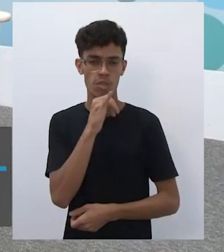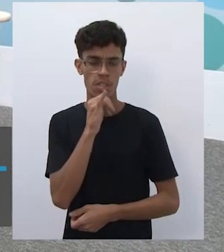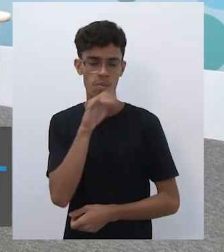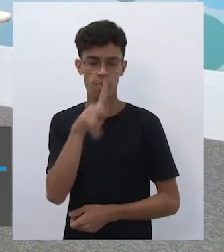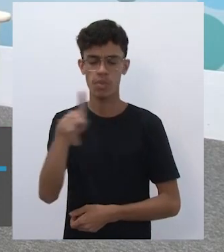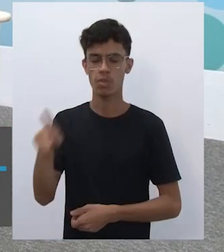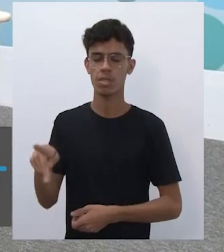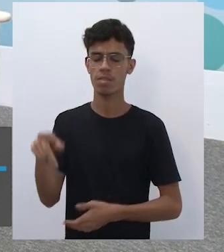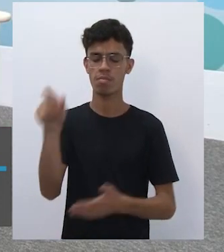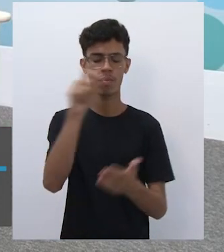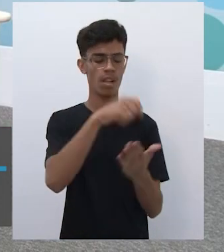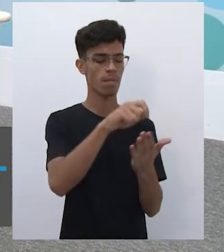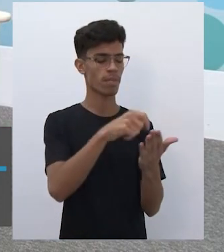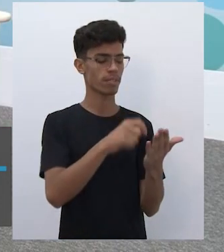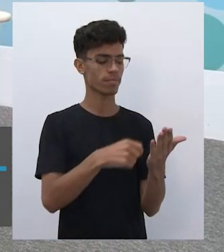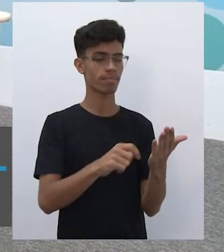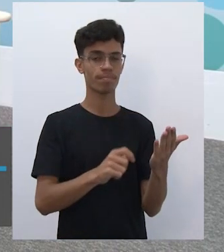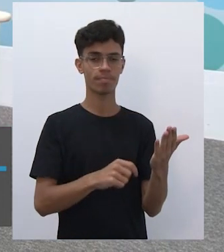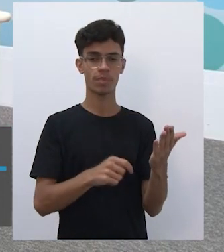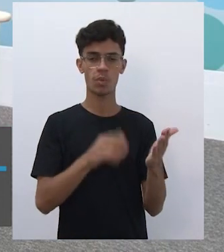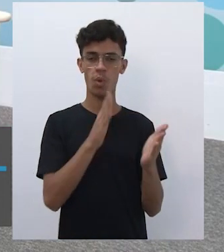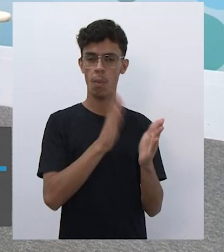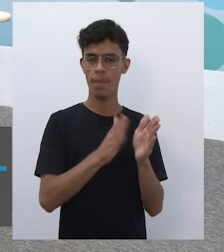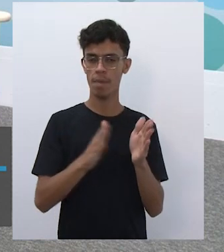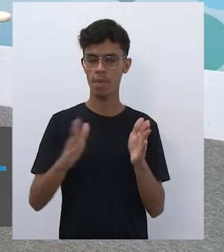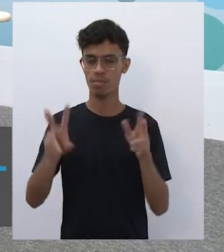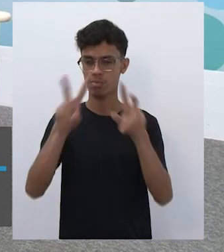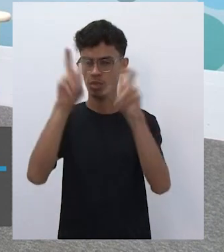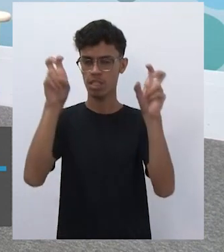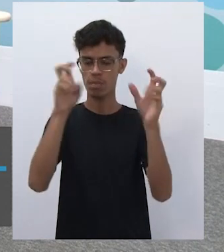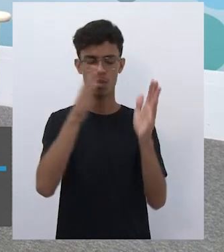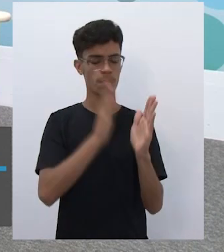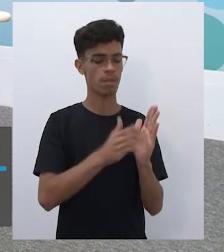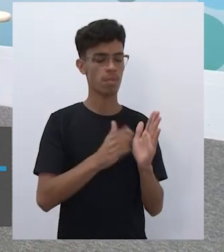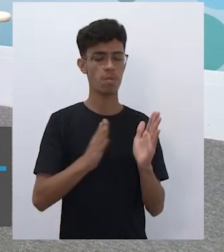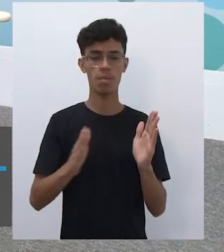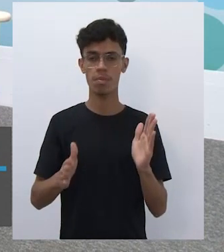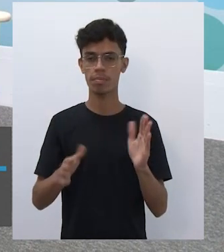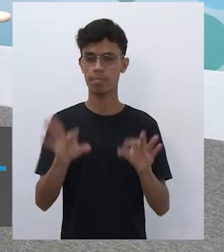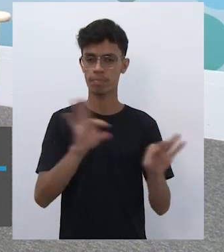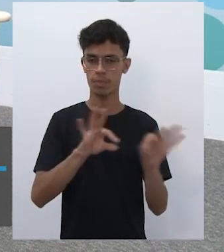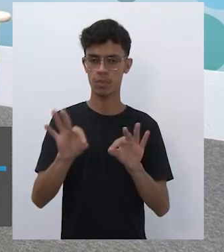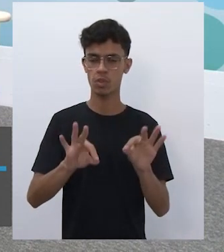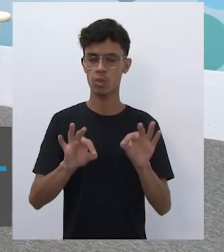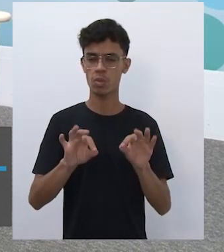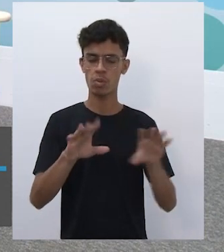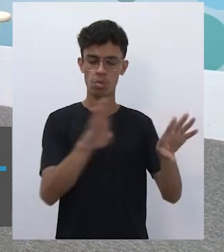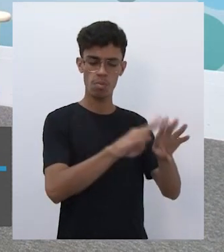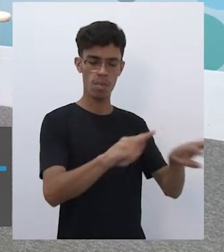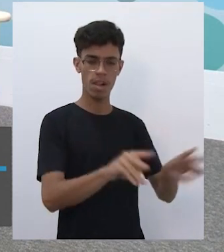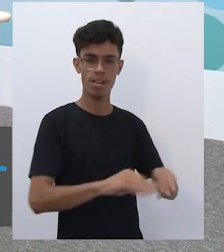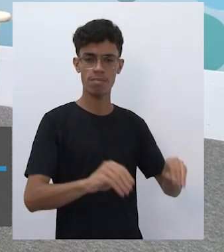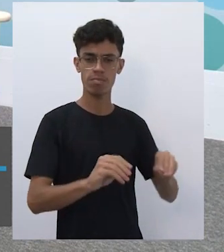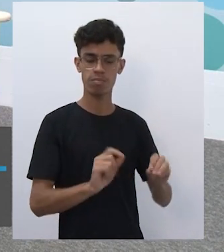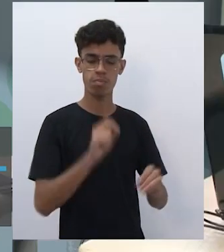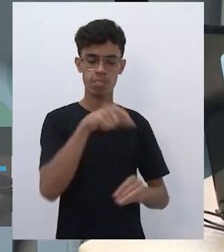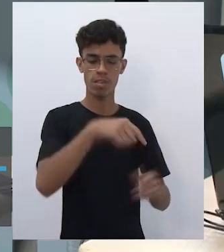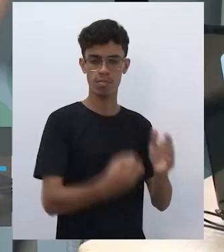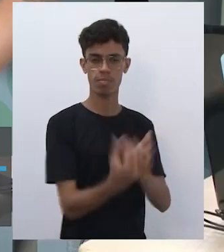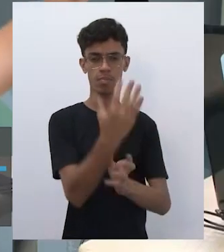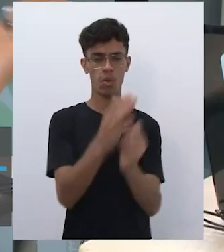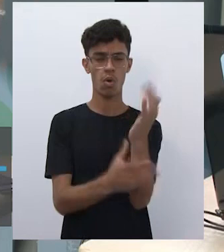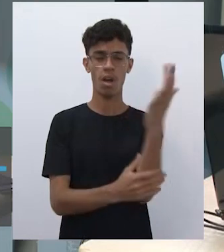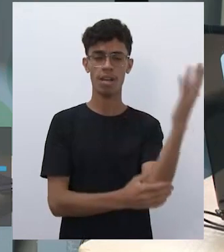o projeto sobre arborização na cidade dele. Então, quem pode ser o apoio, não é? Pode ser